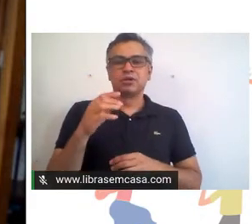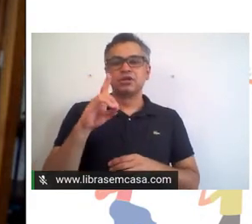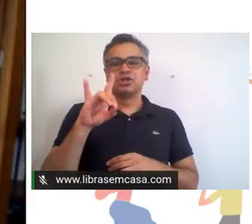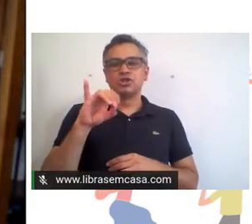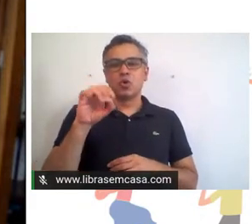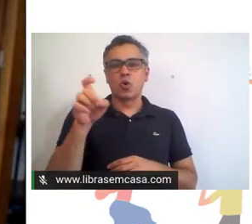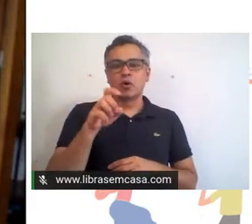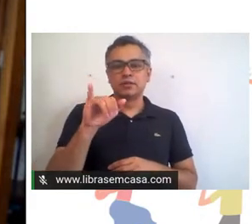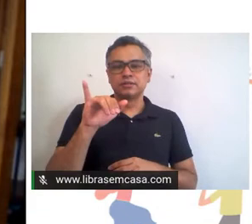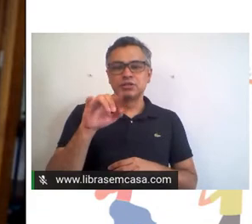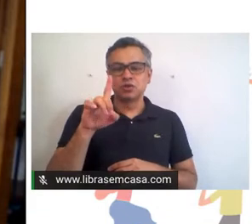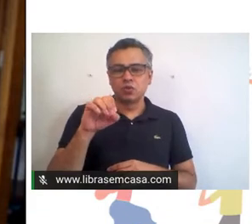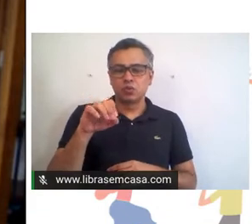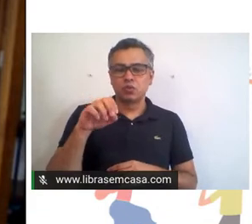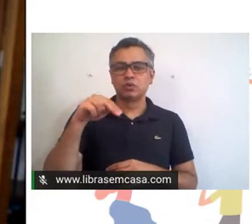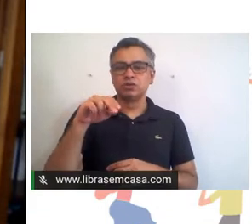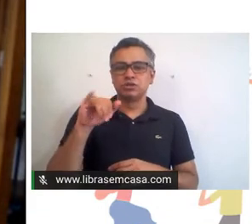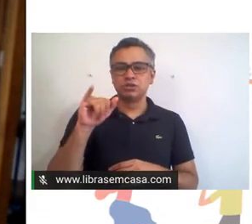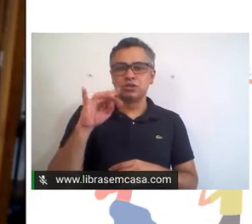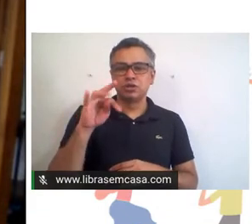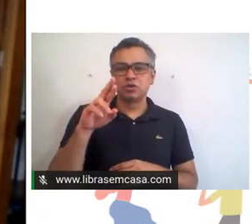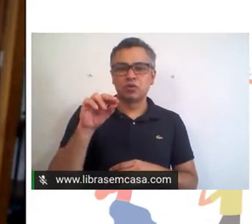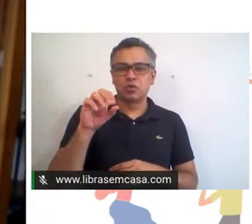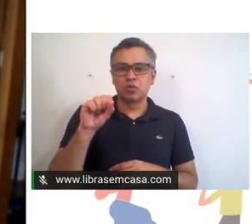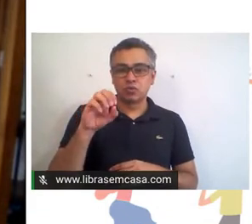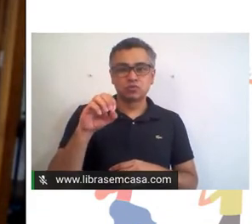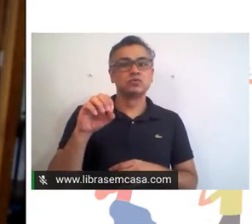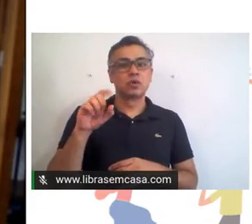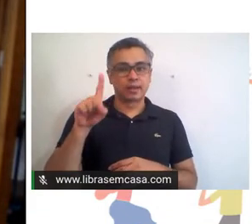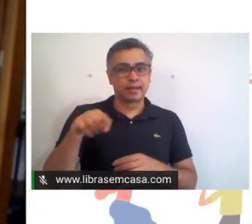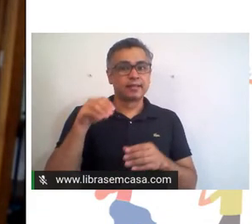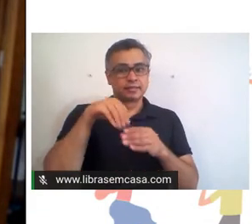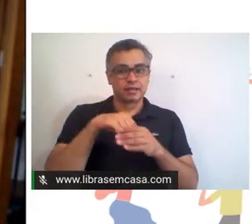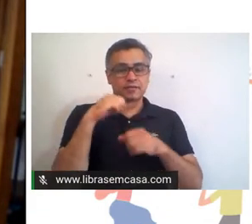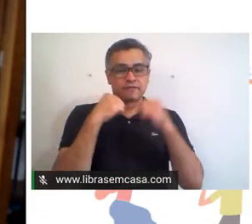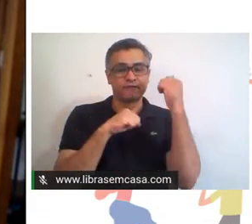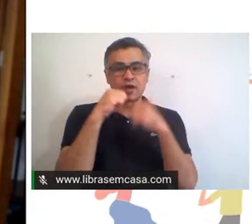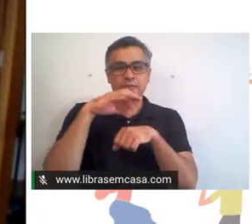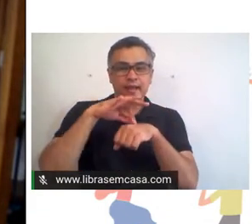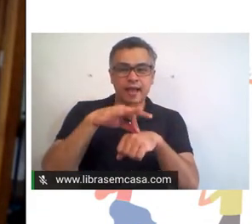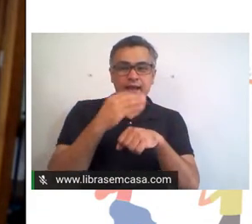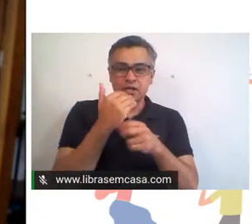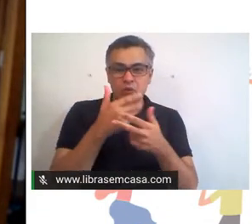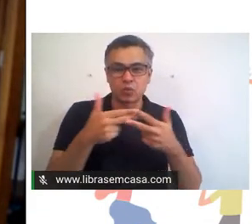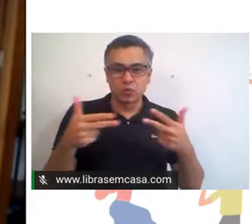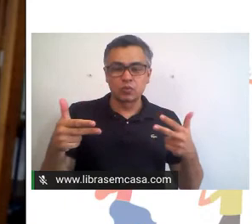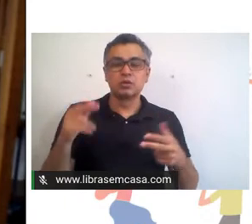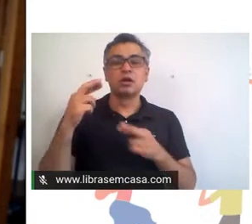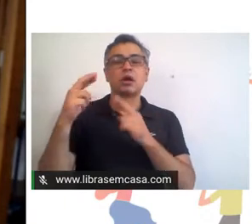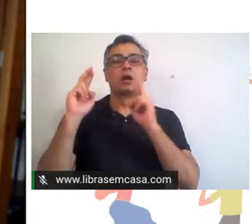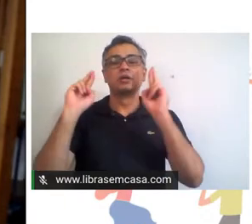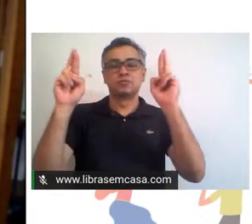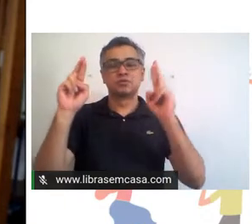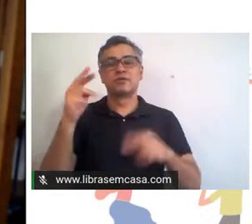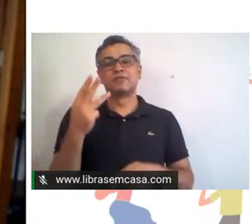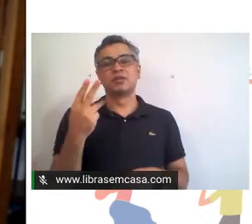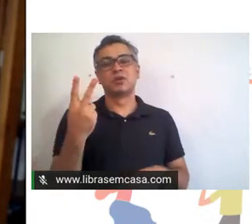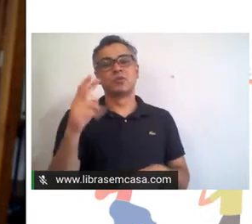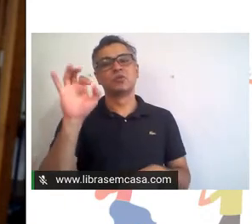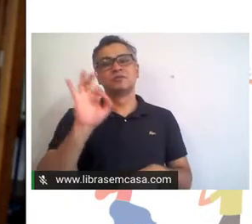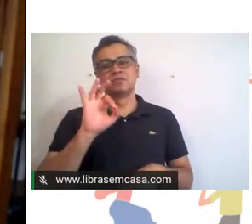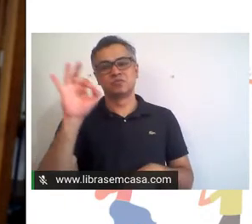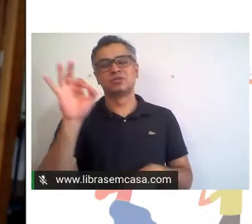carne, é responsável por 32%. Né? A boa notícia dessa questão é de